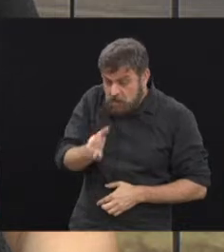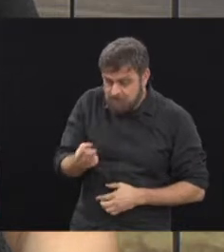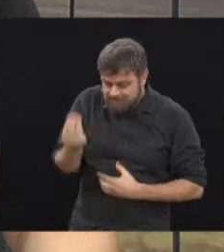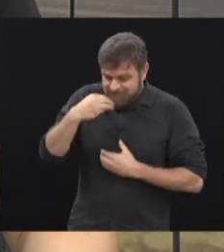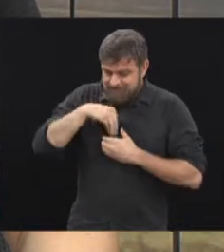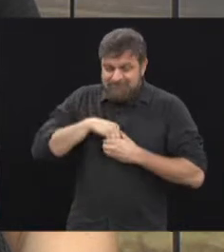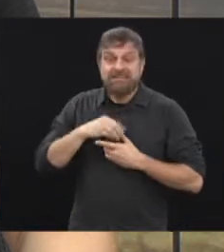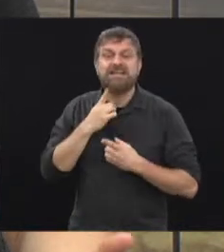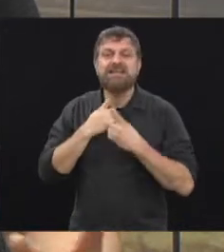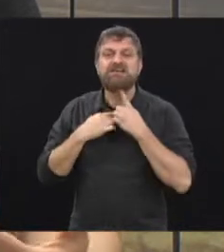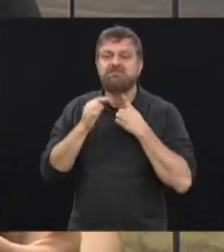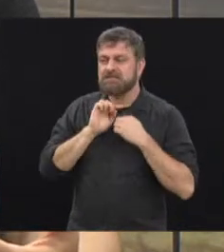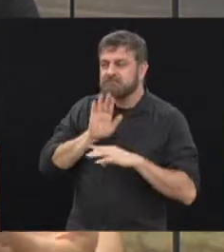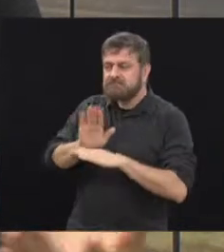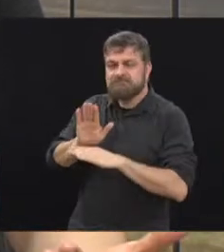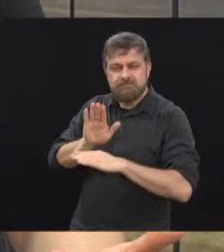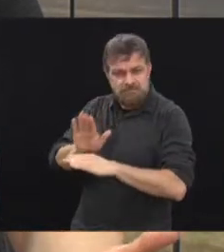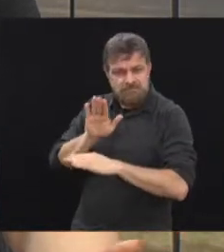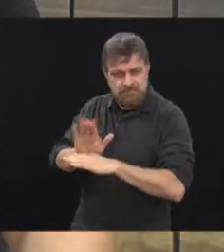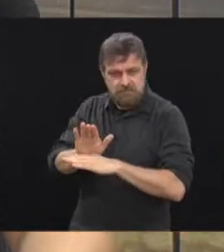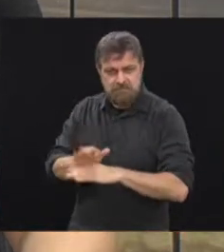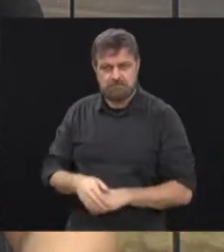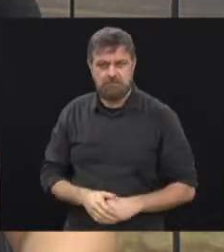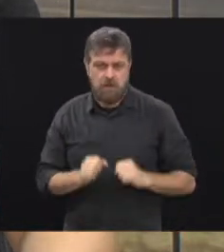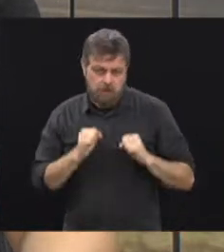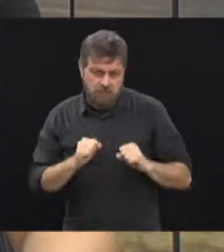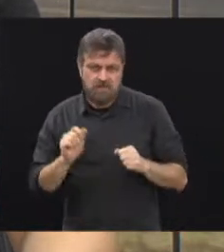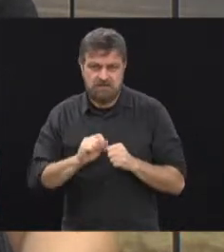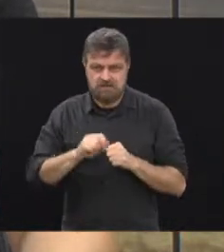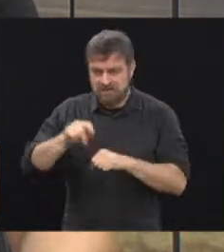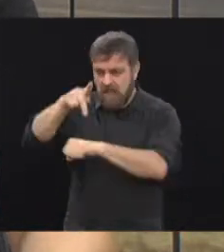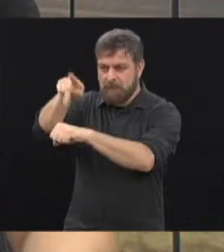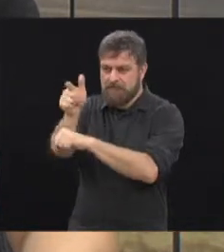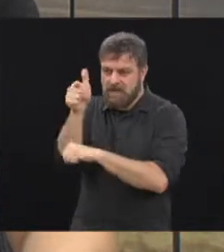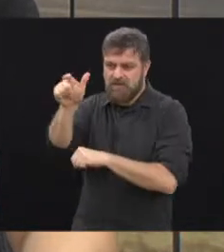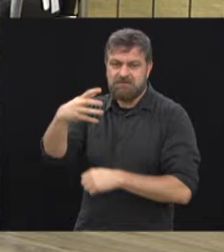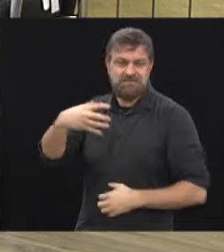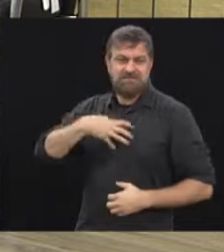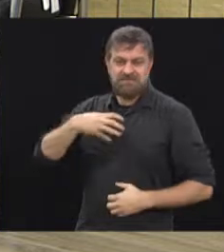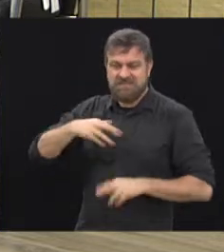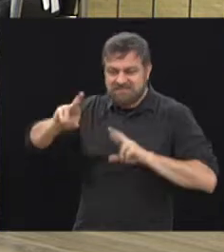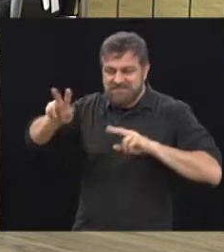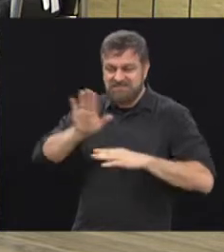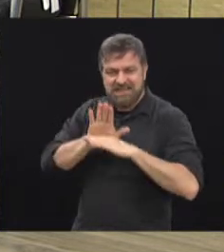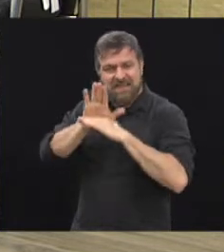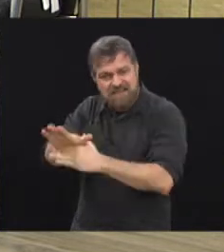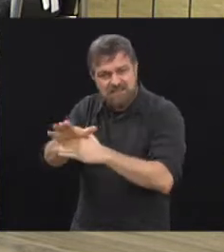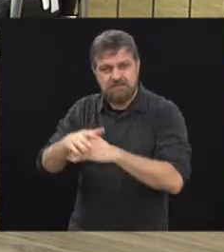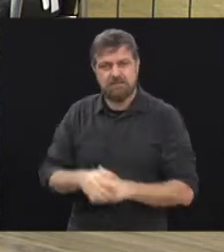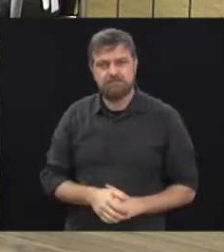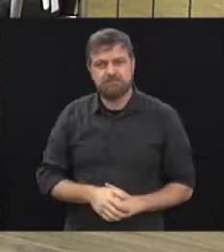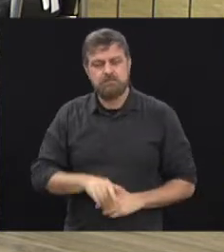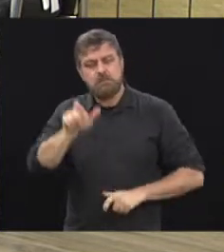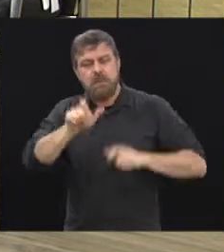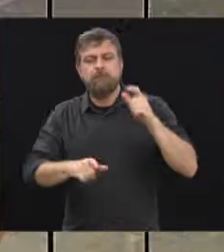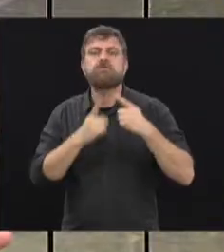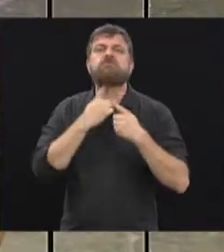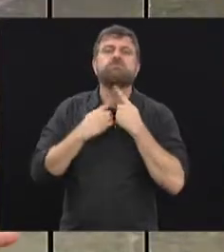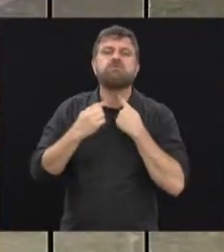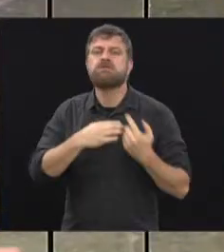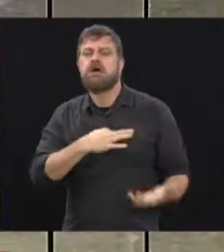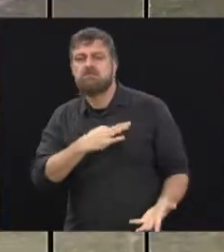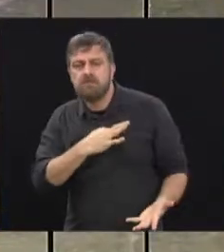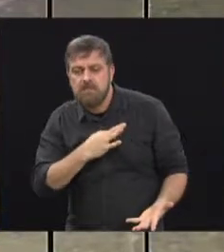a vontade de ajudar. Então é só ajudar lá fora ou de um jeito diferente. Para quem também quer ser um